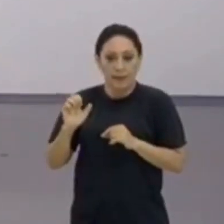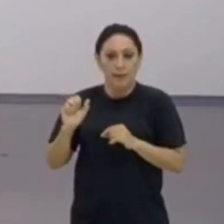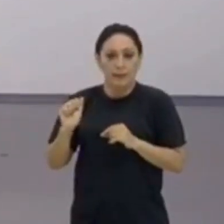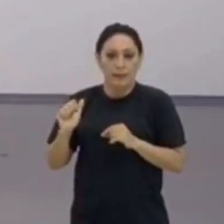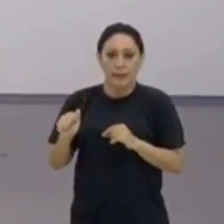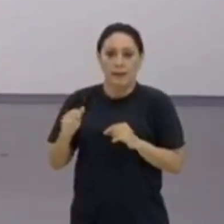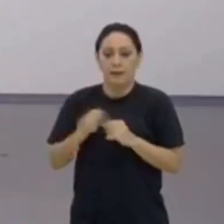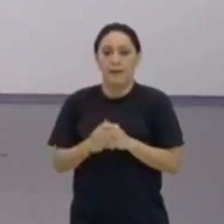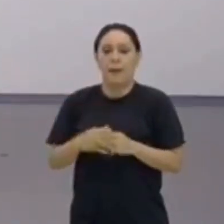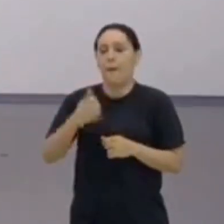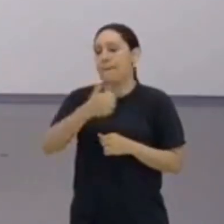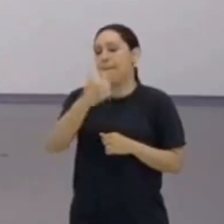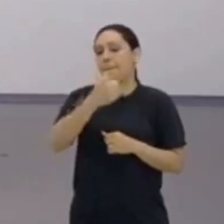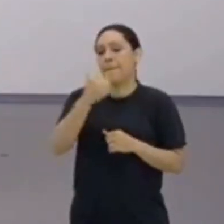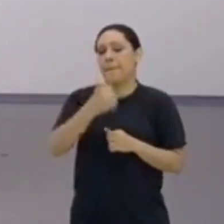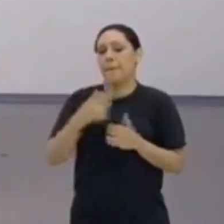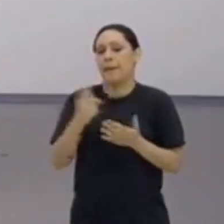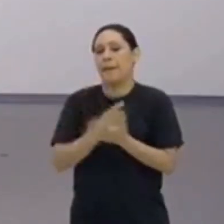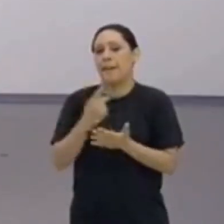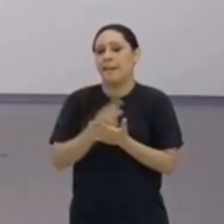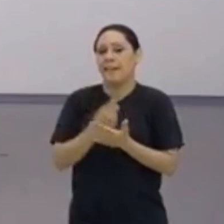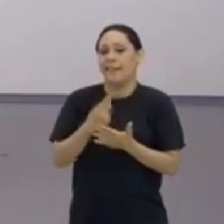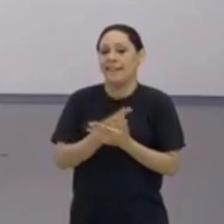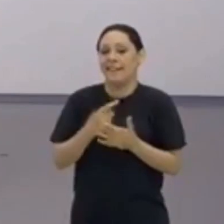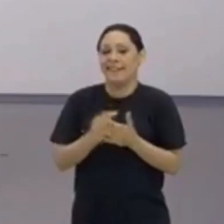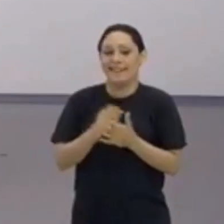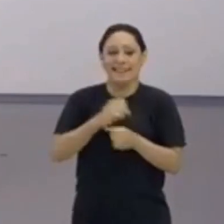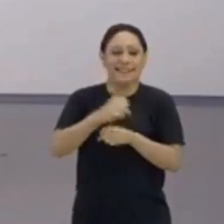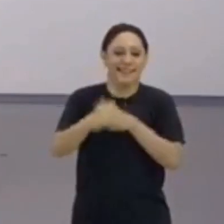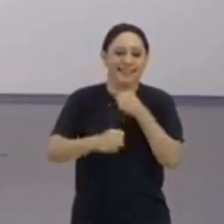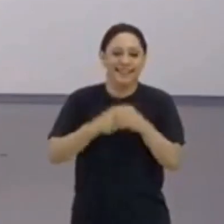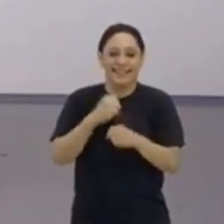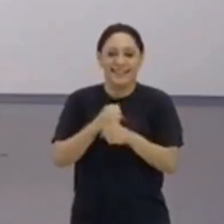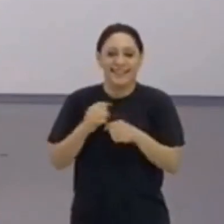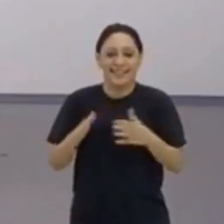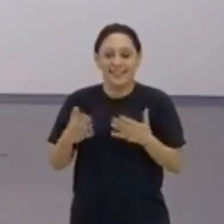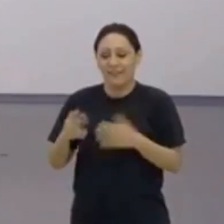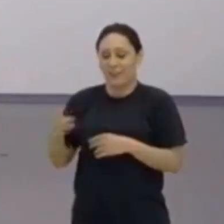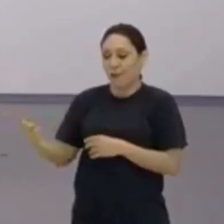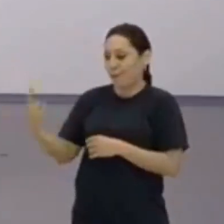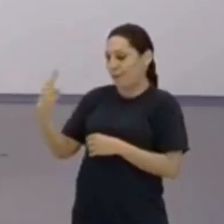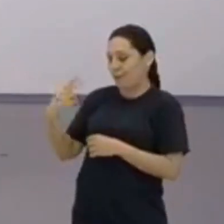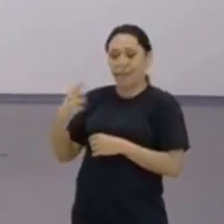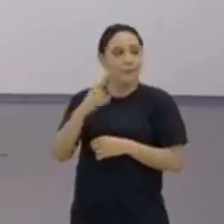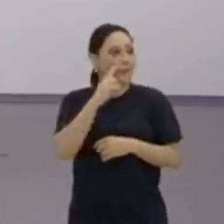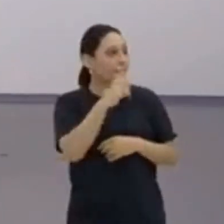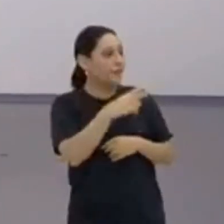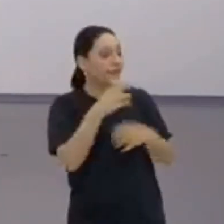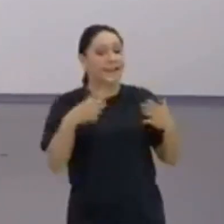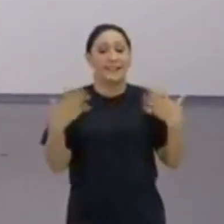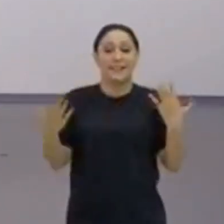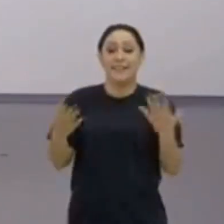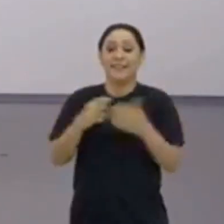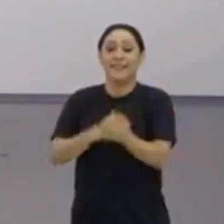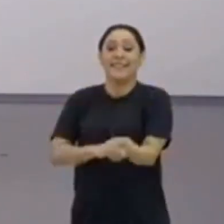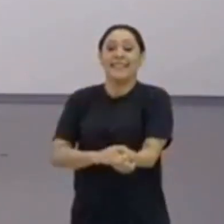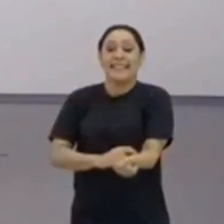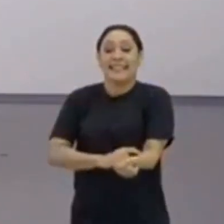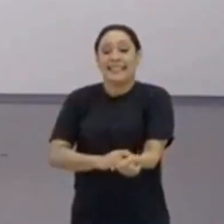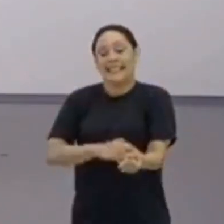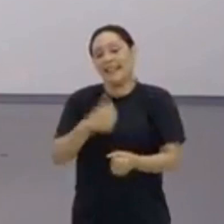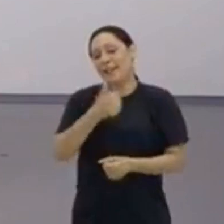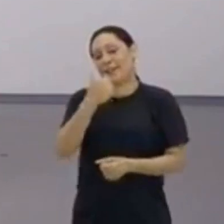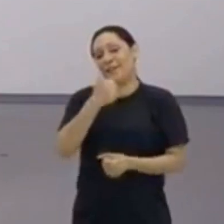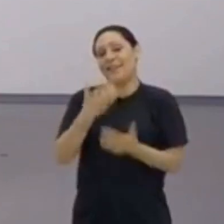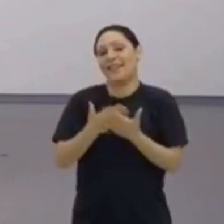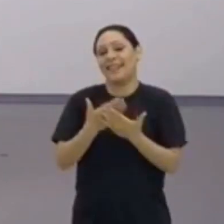ano. Tu está me olhando daqui, eu estou olhando para cá. Tudo bem? Sou a primeira, tudo bem? É que está nervoso aí na primeira